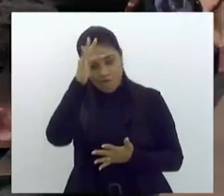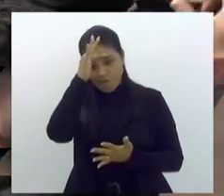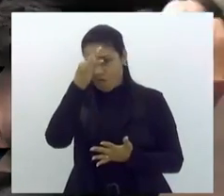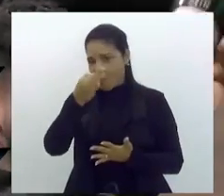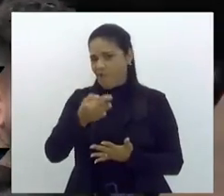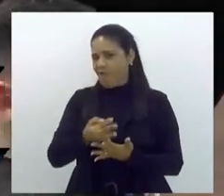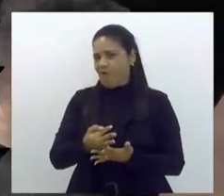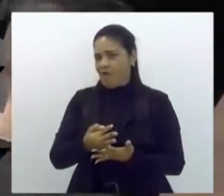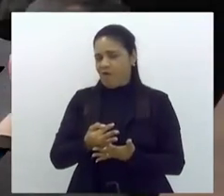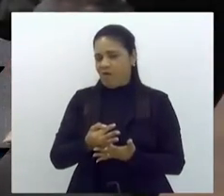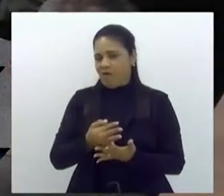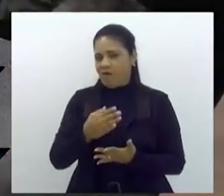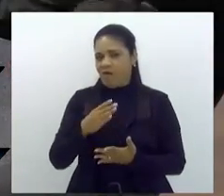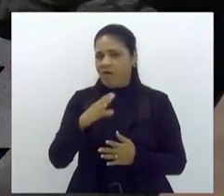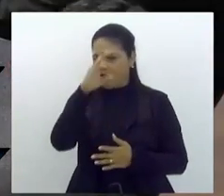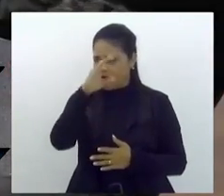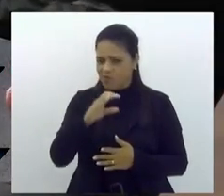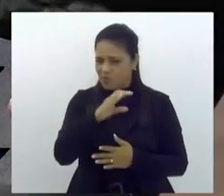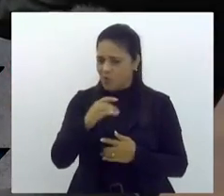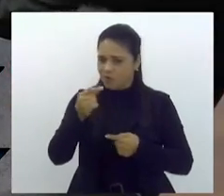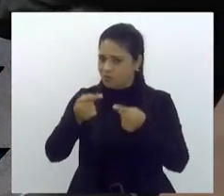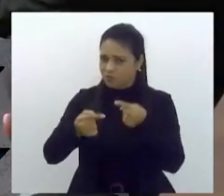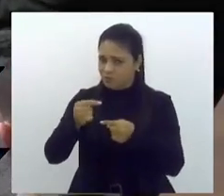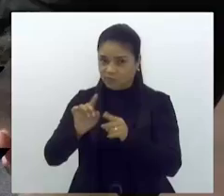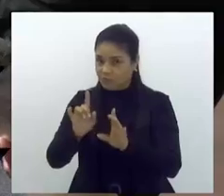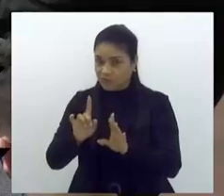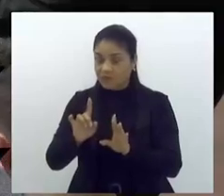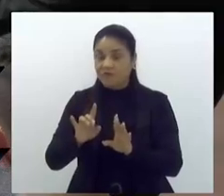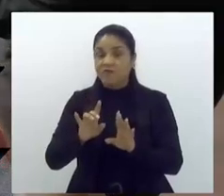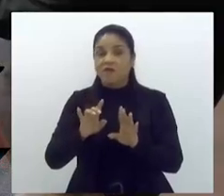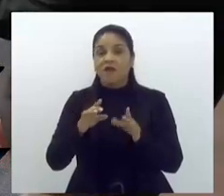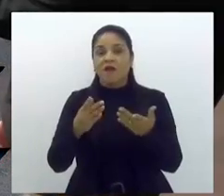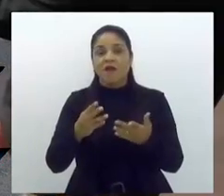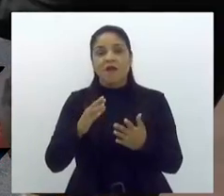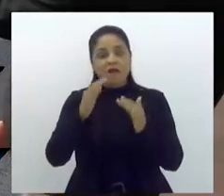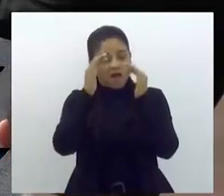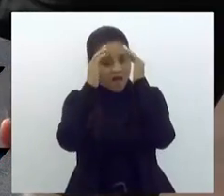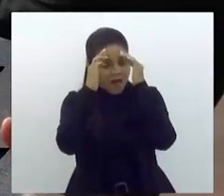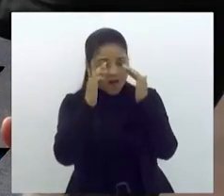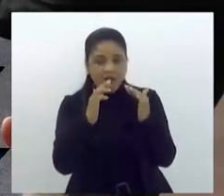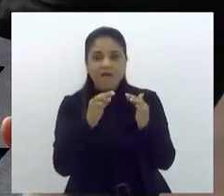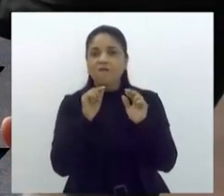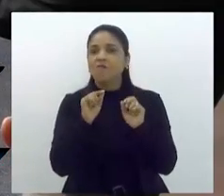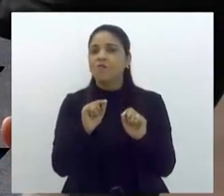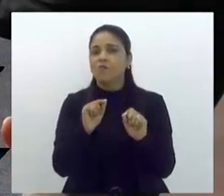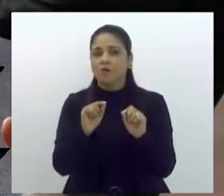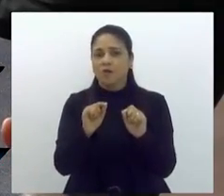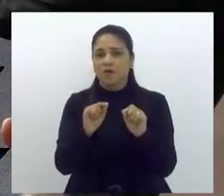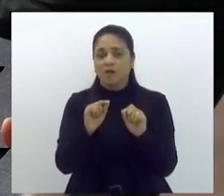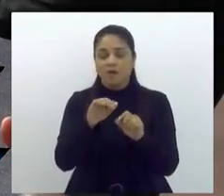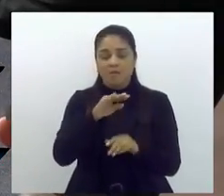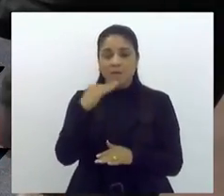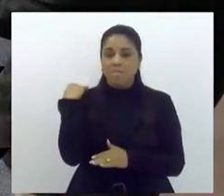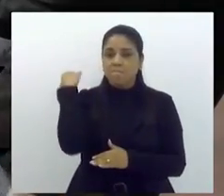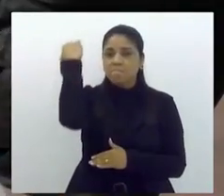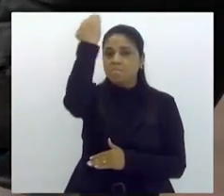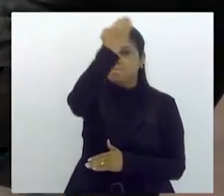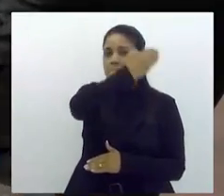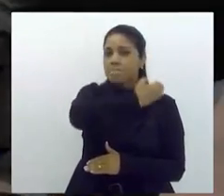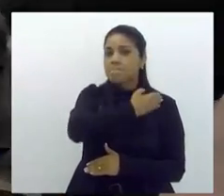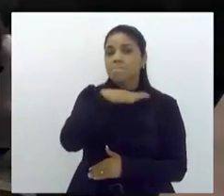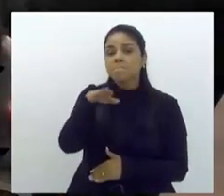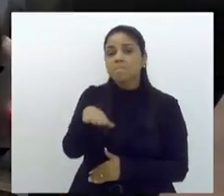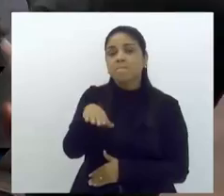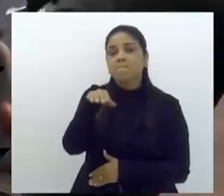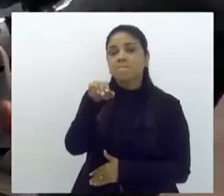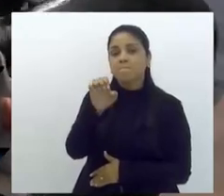católica nós estamos aqui tratando da reverência a uma primeiro de tudo a uma mãe a uma mãe que